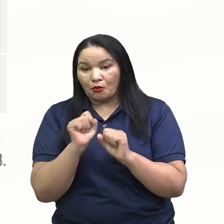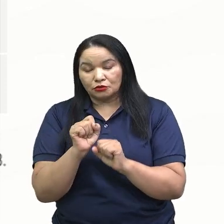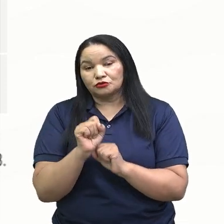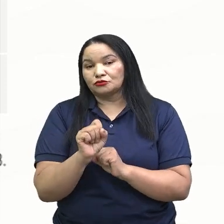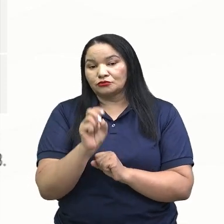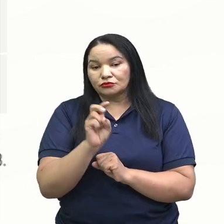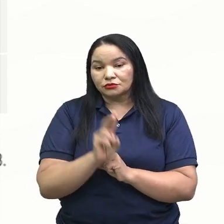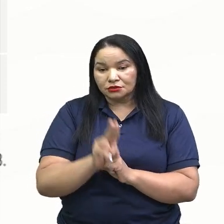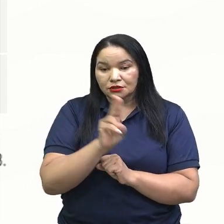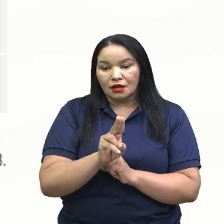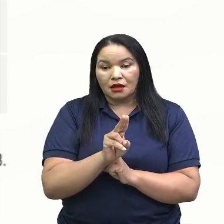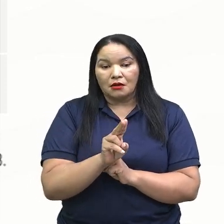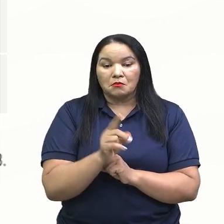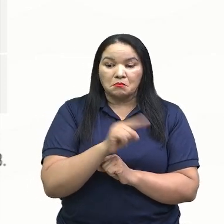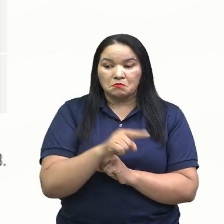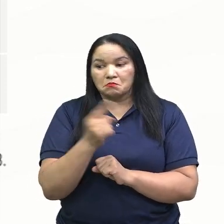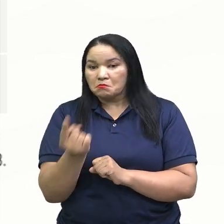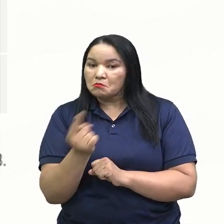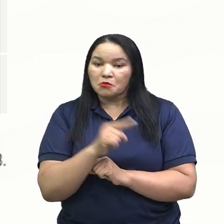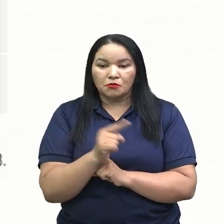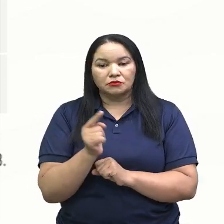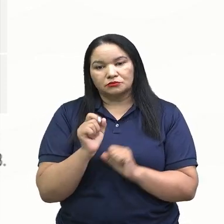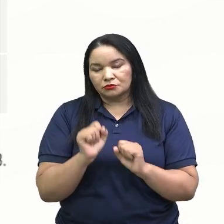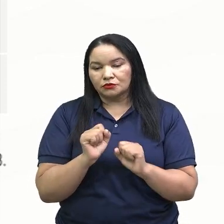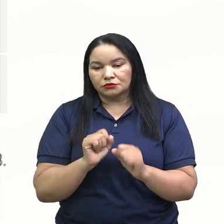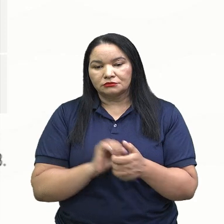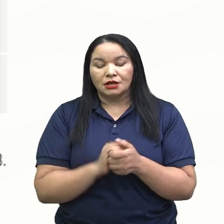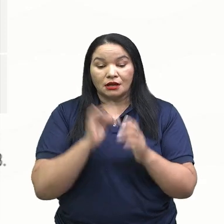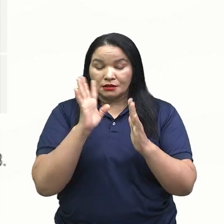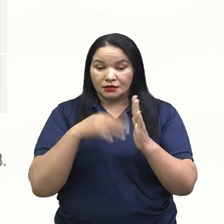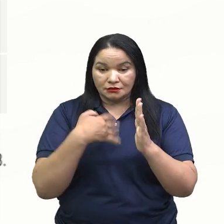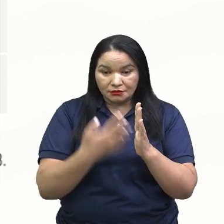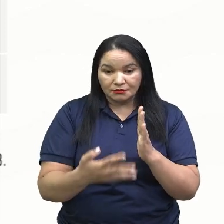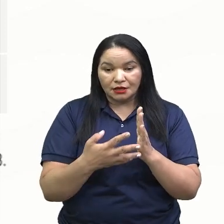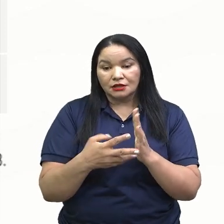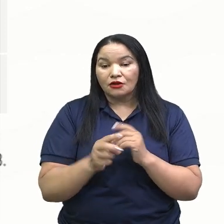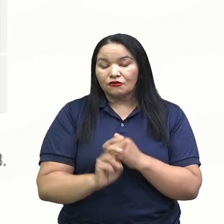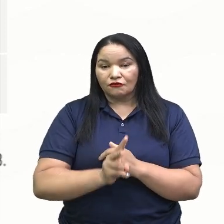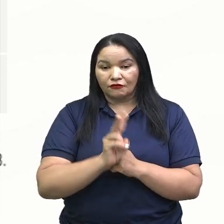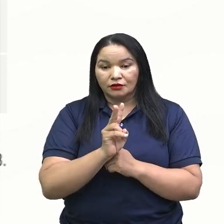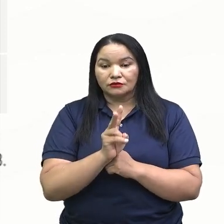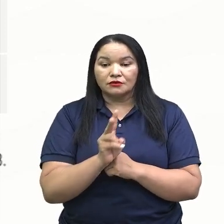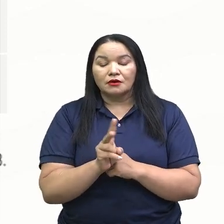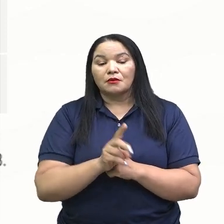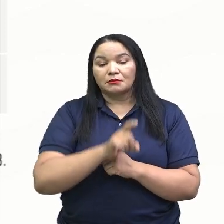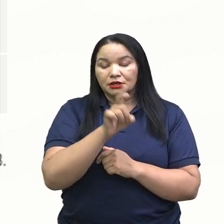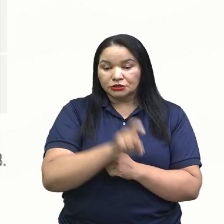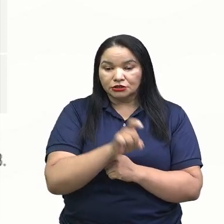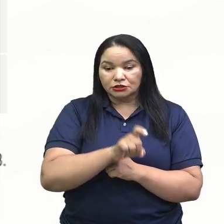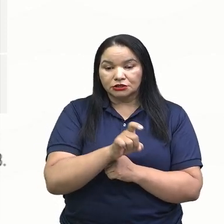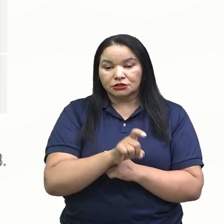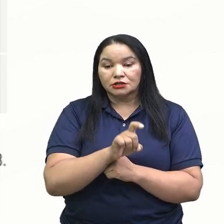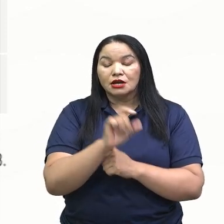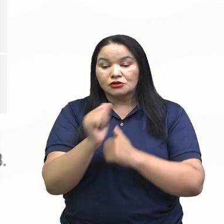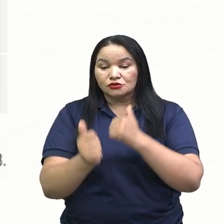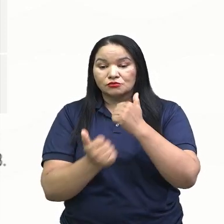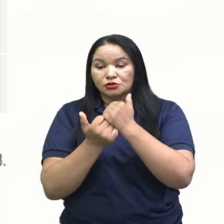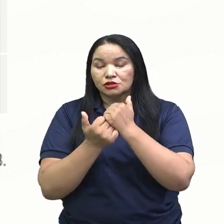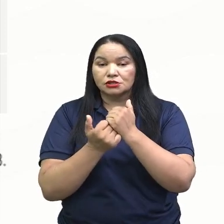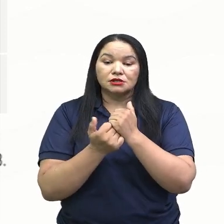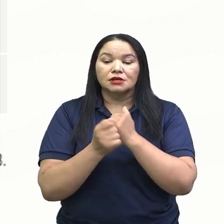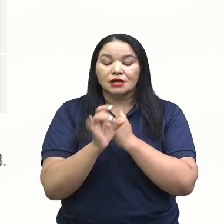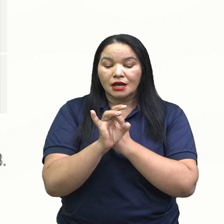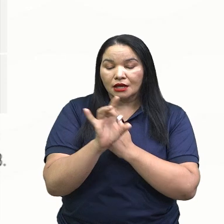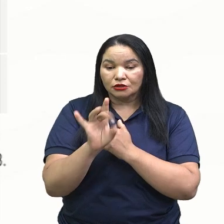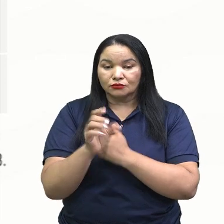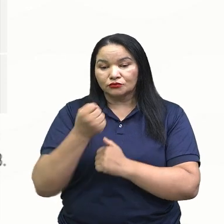bem? O que acontece? Como eu estou em forma de tabela, eu determinei valores aqui para x, substituí cada